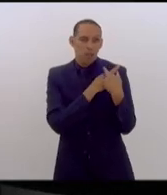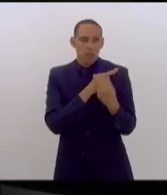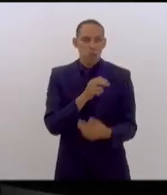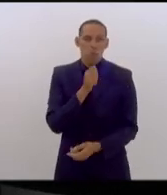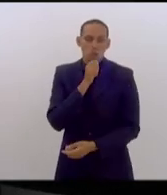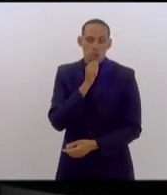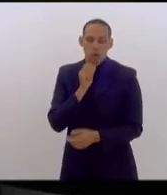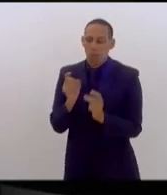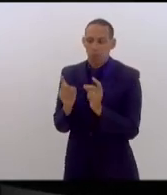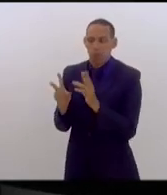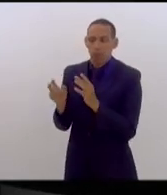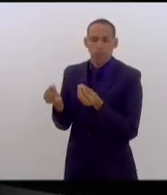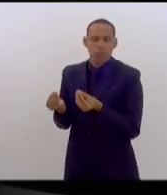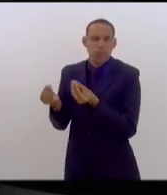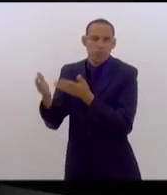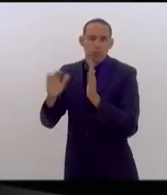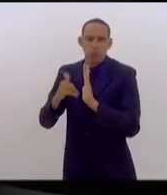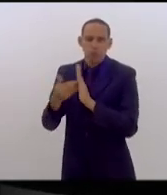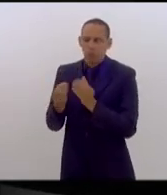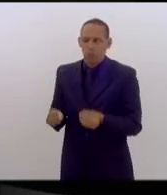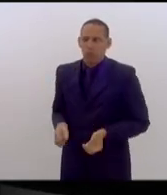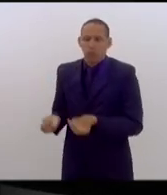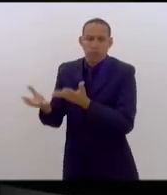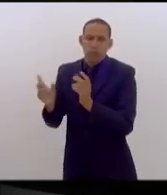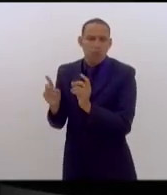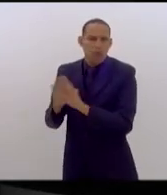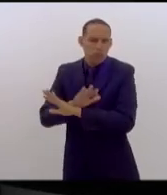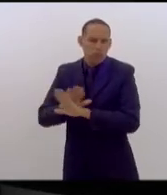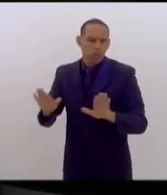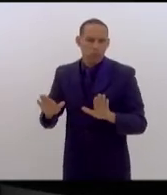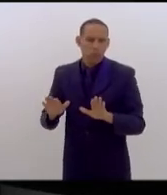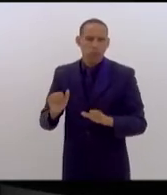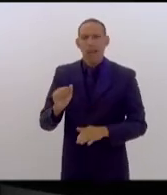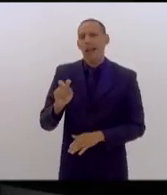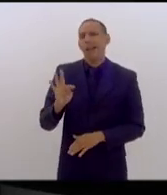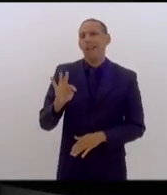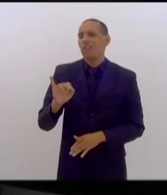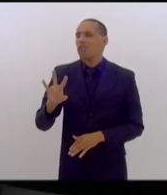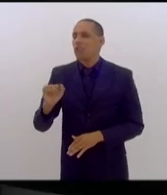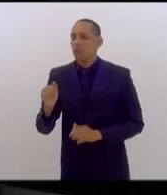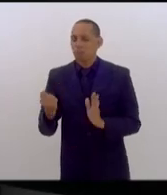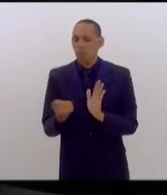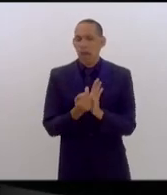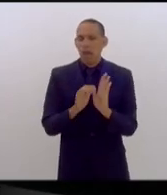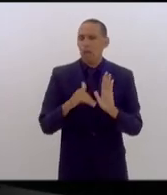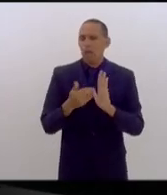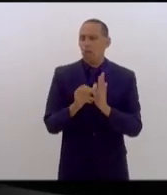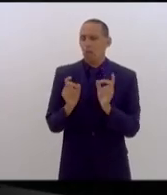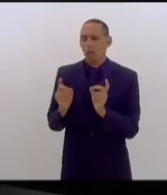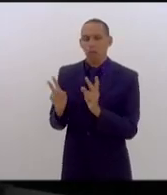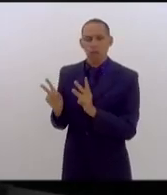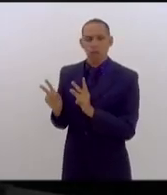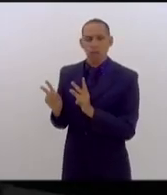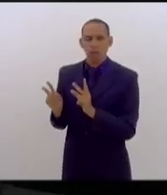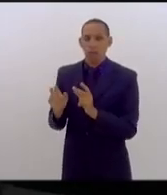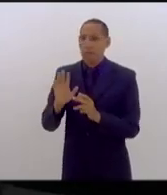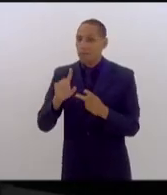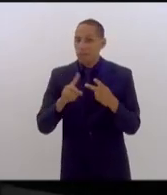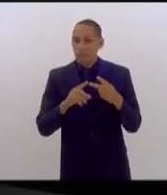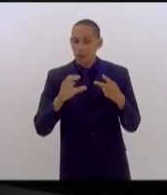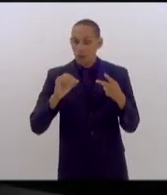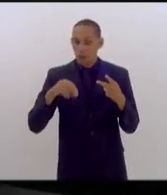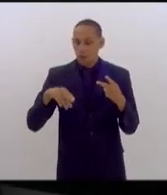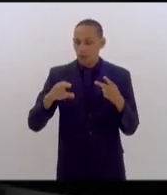sobre mesmo você vendeu tudo os ativos a marca de seta do Celta na